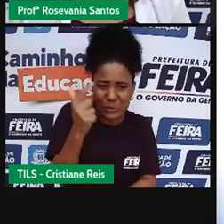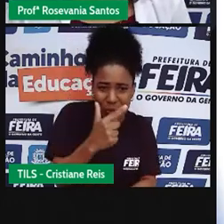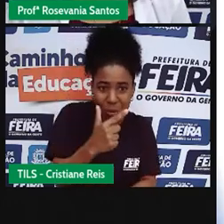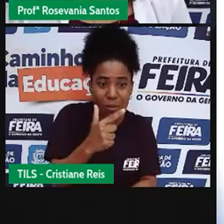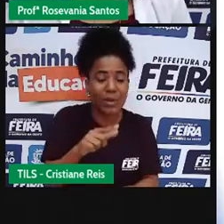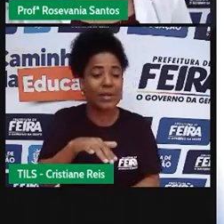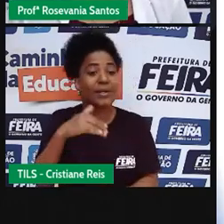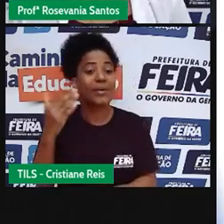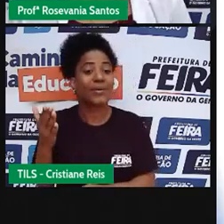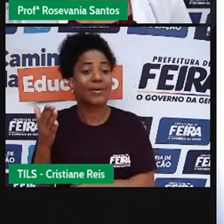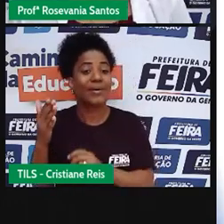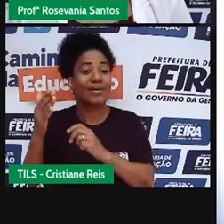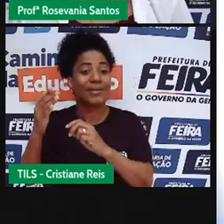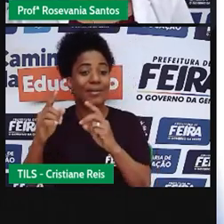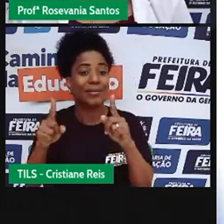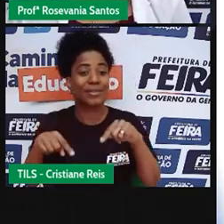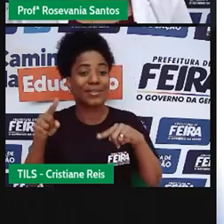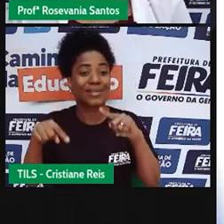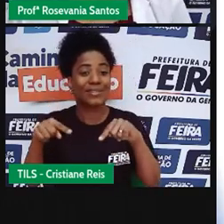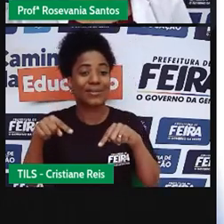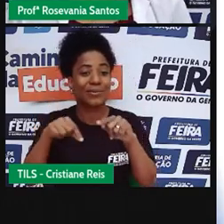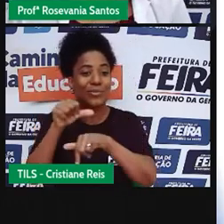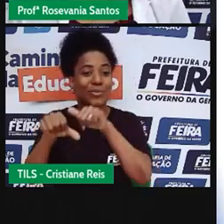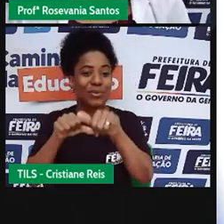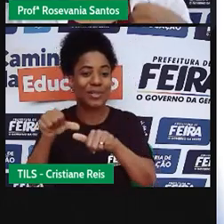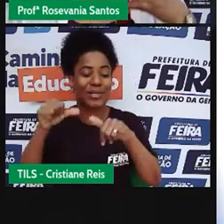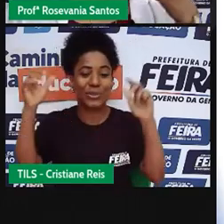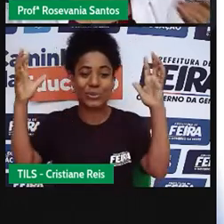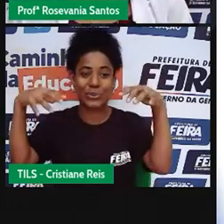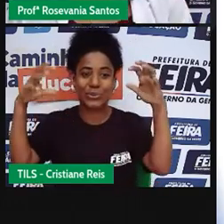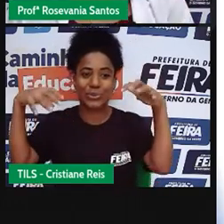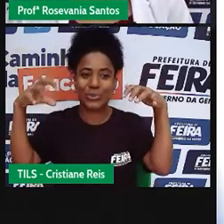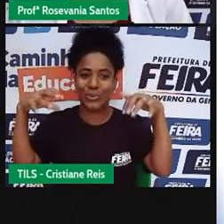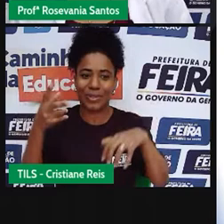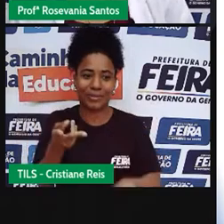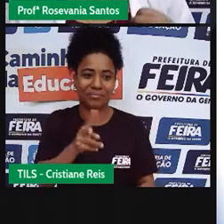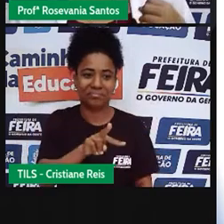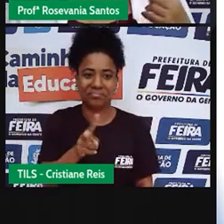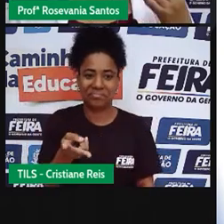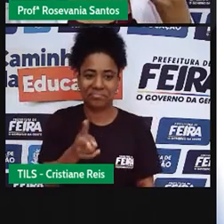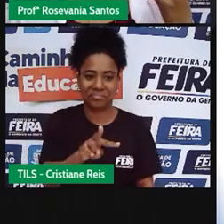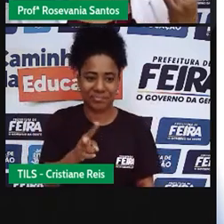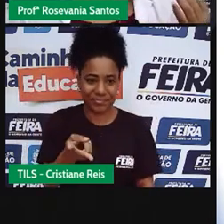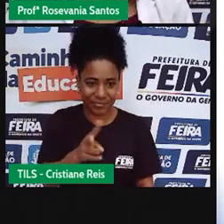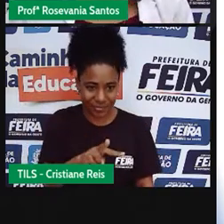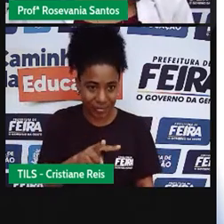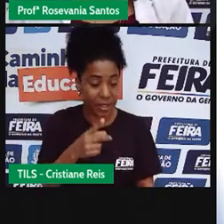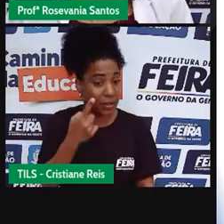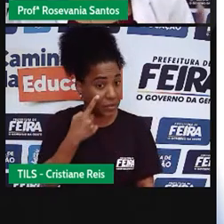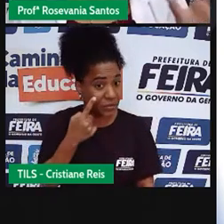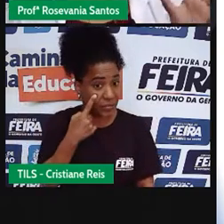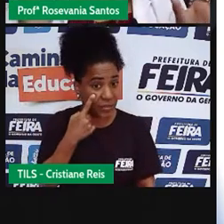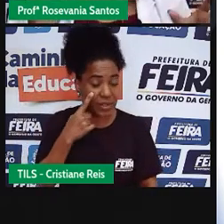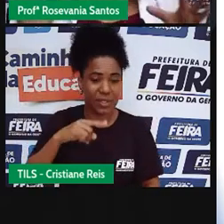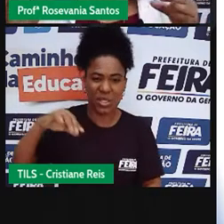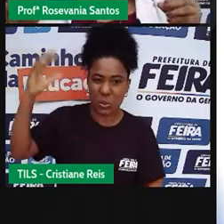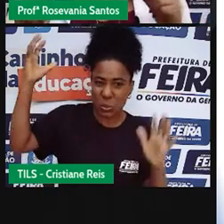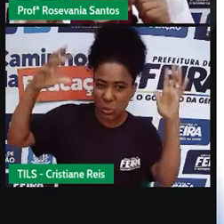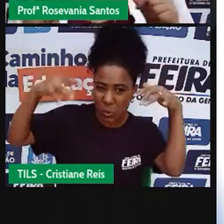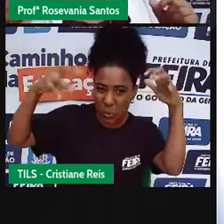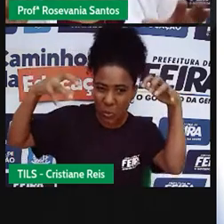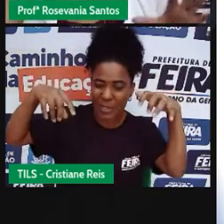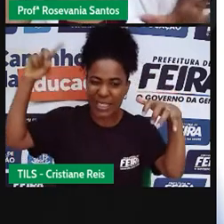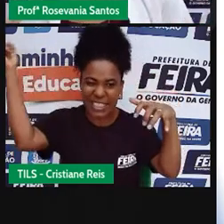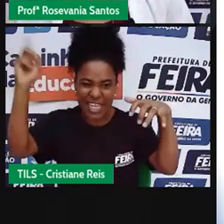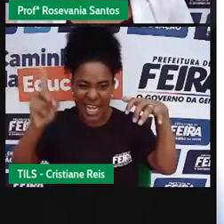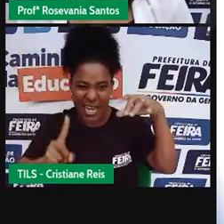nessa estação chuvosa é aquela que a gente vai observar, né, os relâmpagos, a gente vai observar as trovoadas, aquela aqui, né, a gente